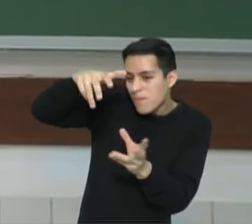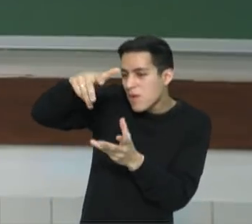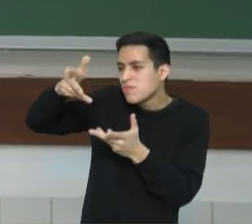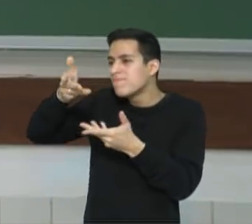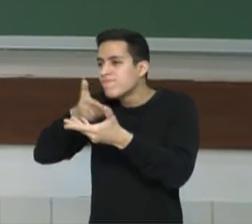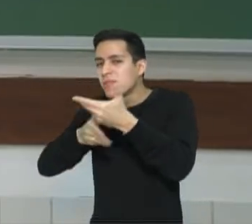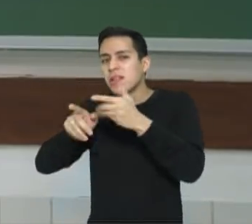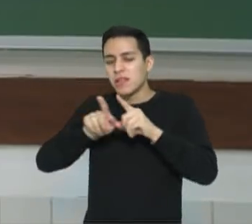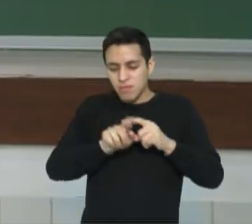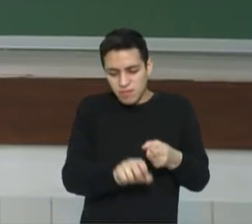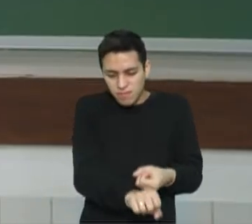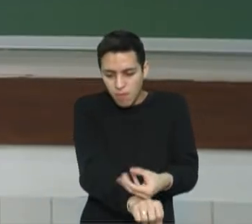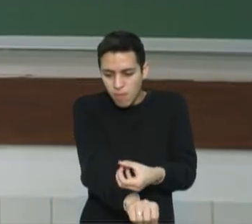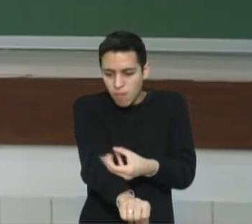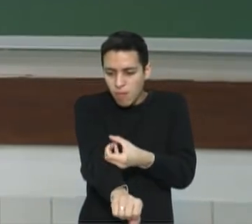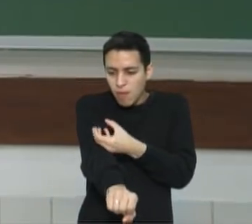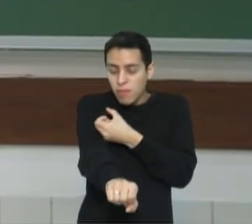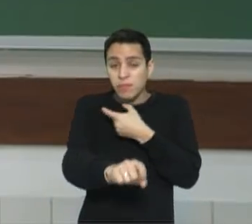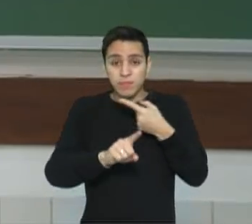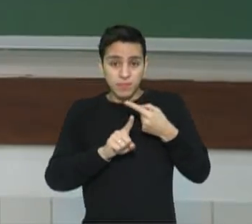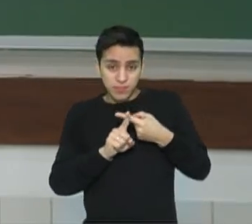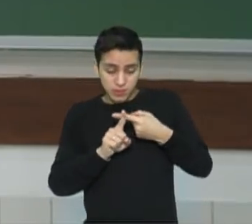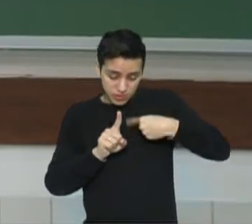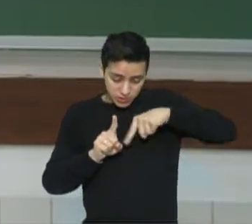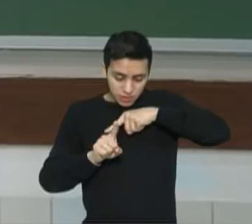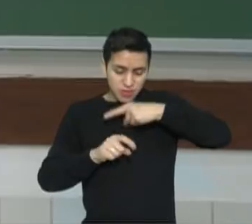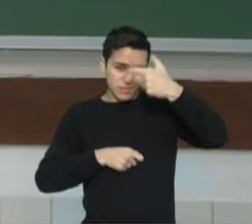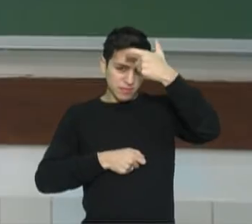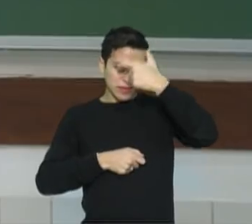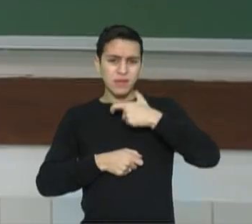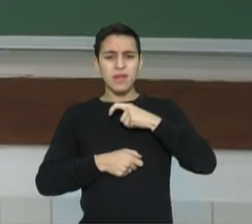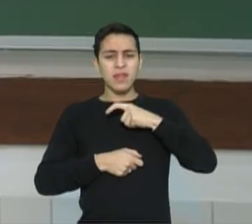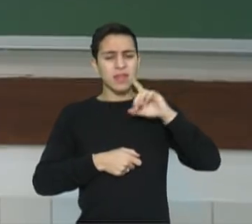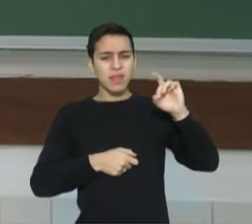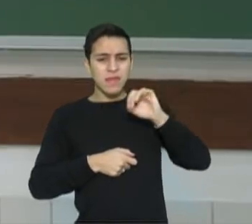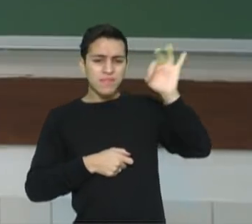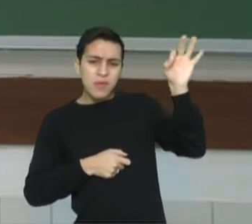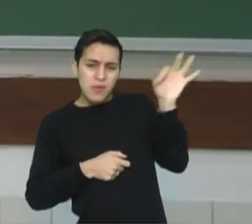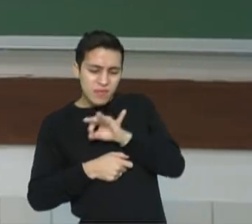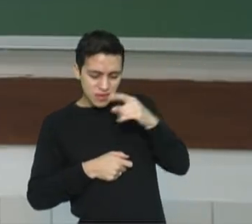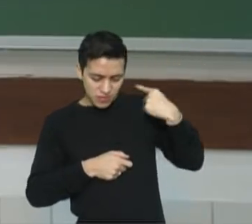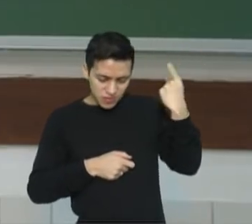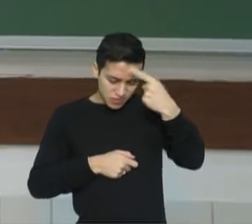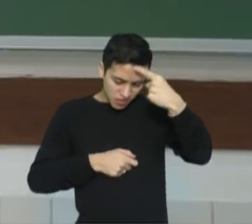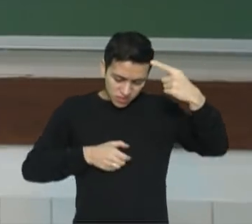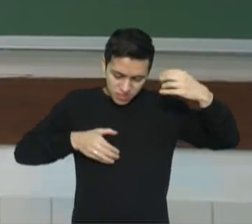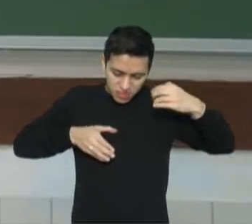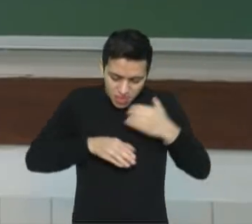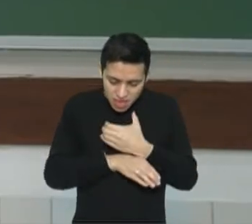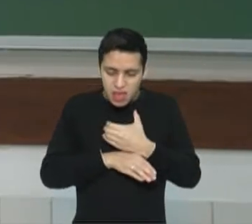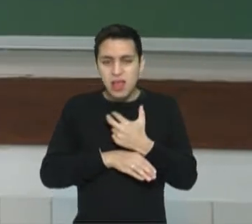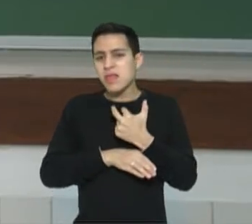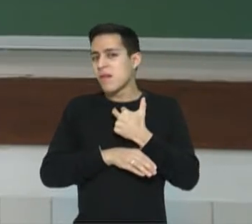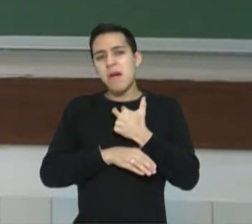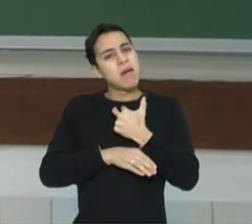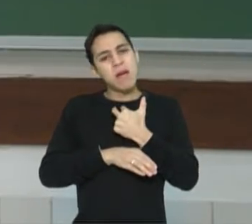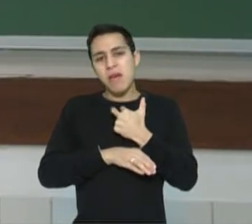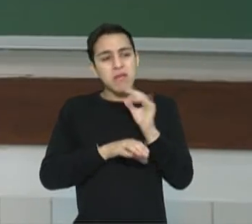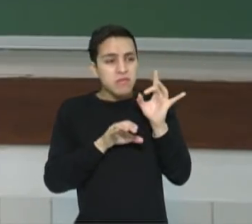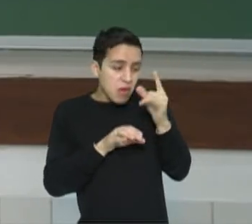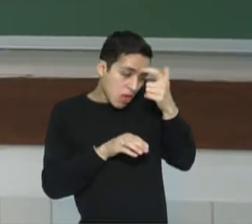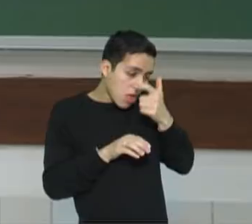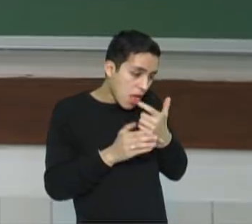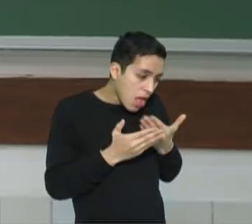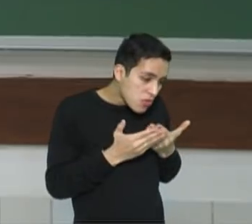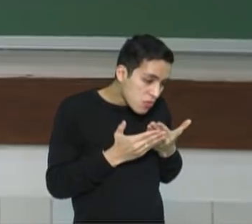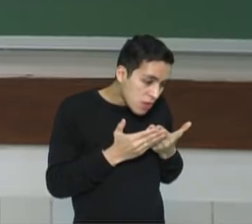nossas emoções. Por quê? Porque nós somos um ser integral, nós somos completos, né? A gente não consegue ser só estudante, a